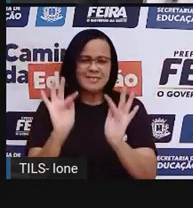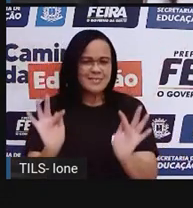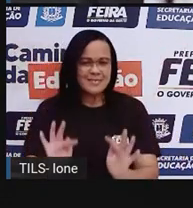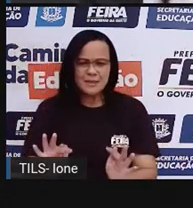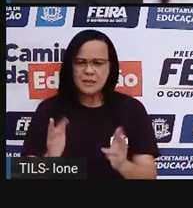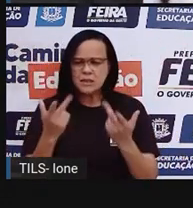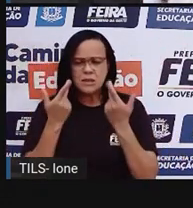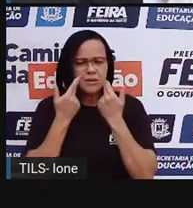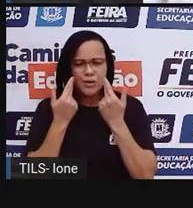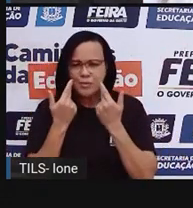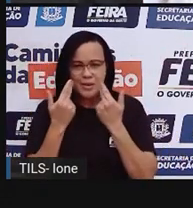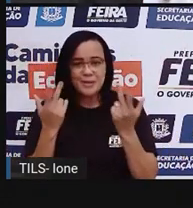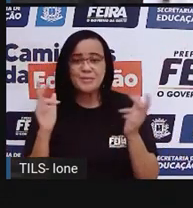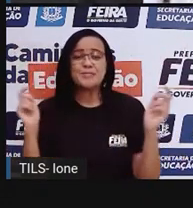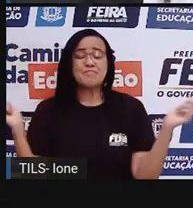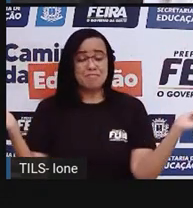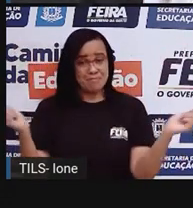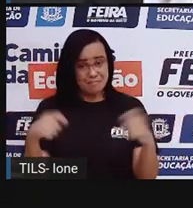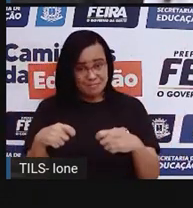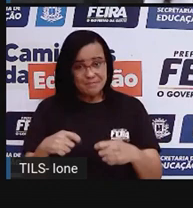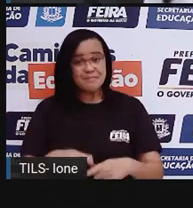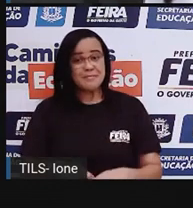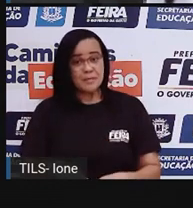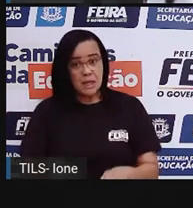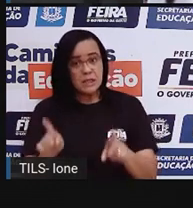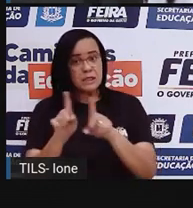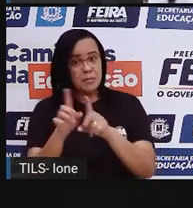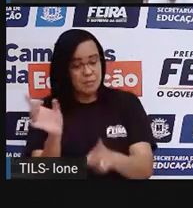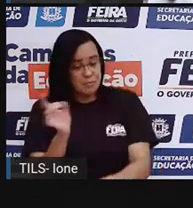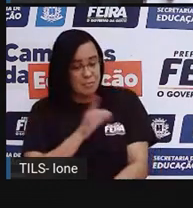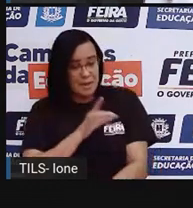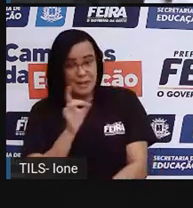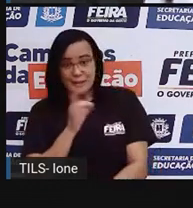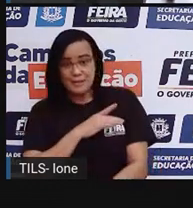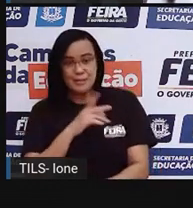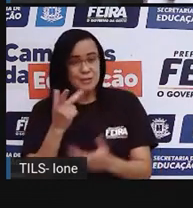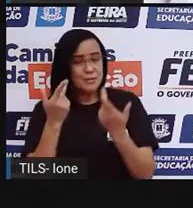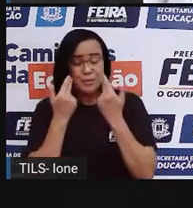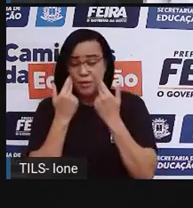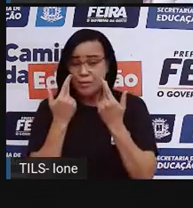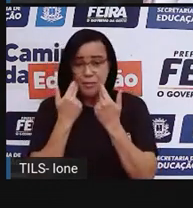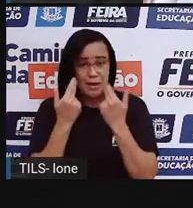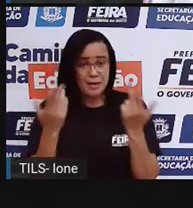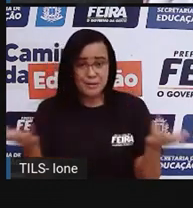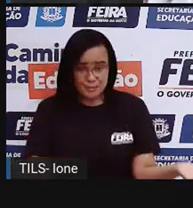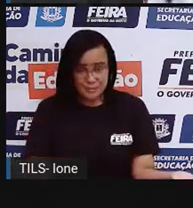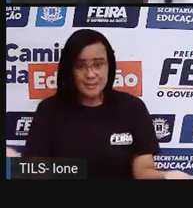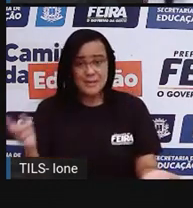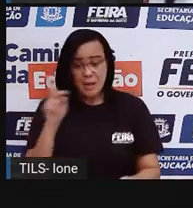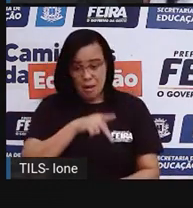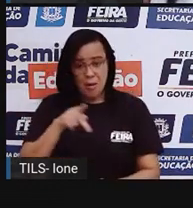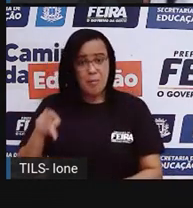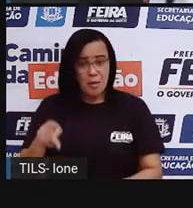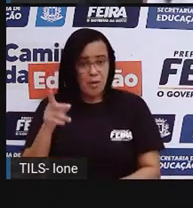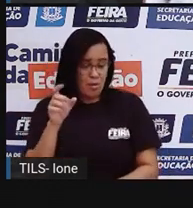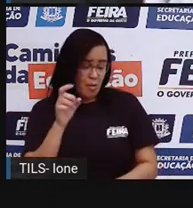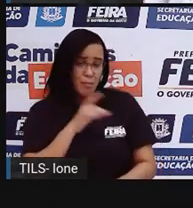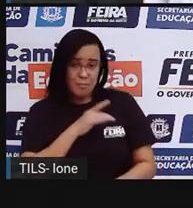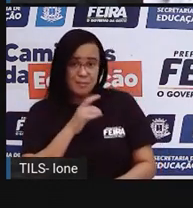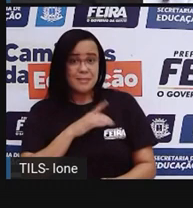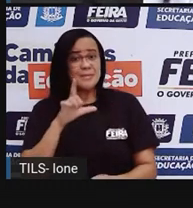É normal. É normal a gente ter medo também. É muito normal. Eu tenho medo, por exemplo, de várias coisas,